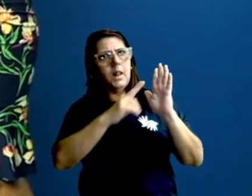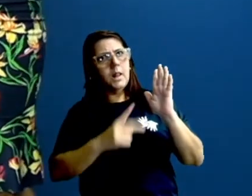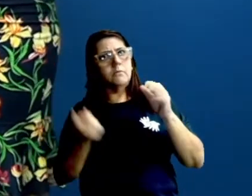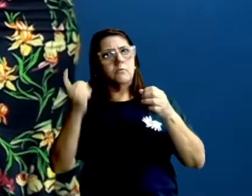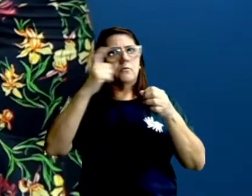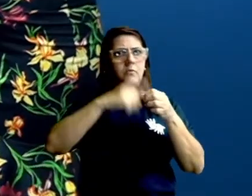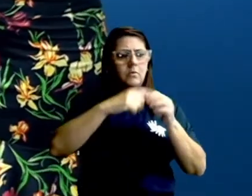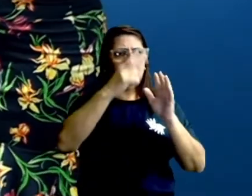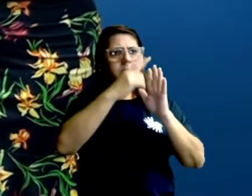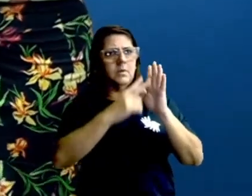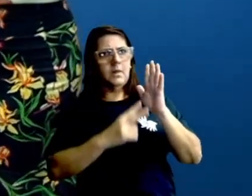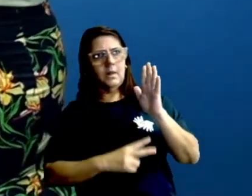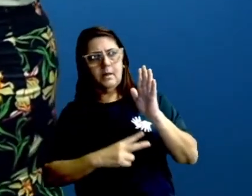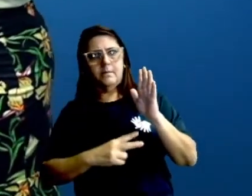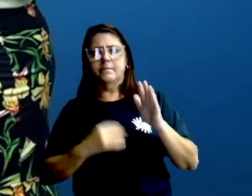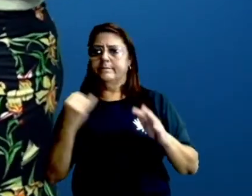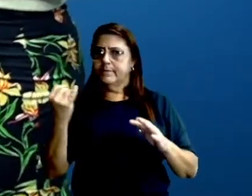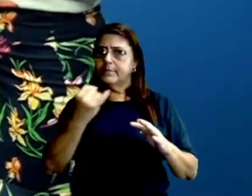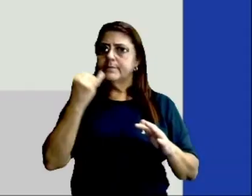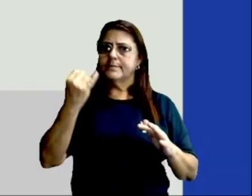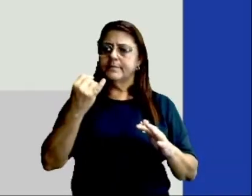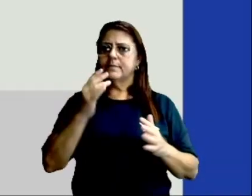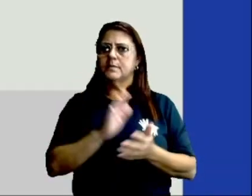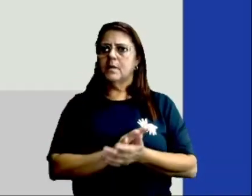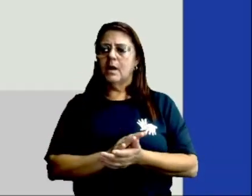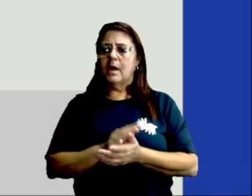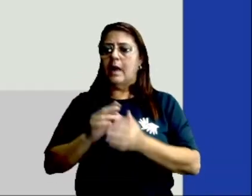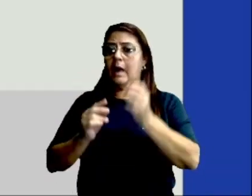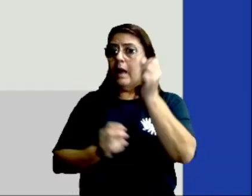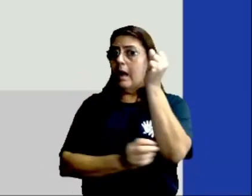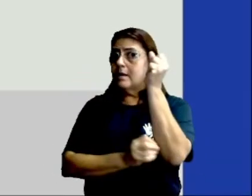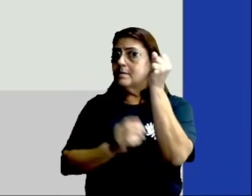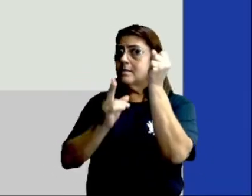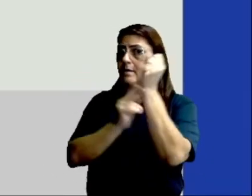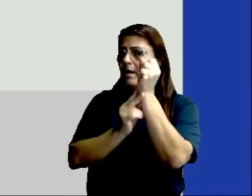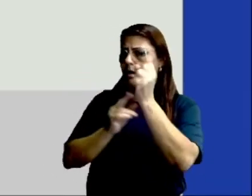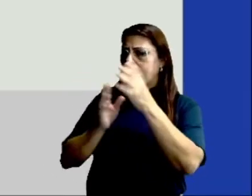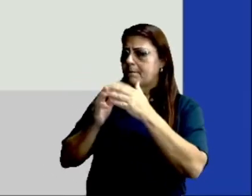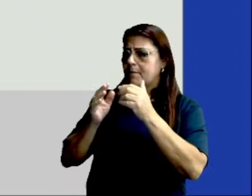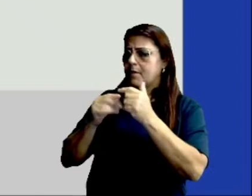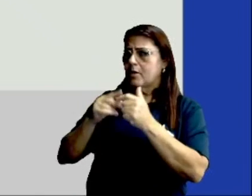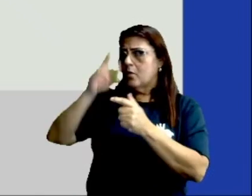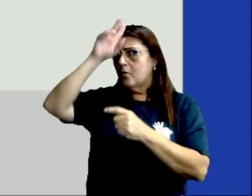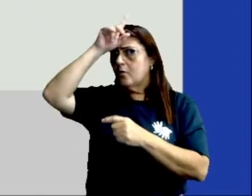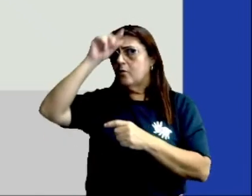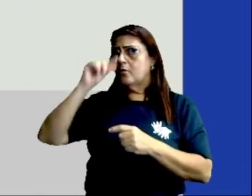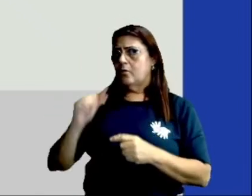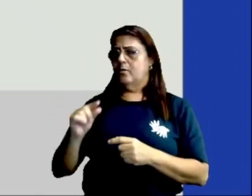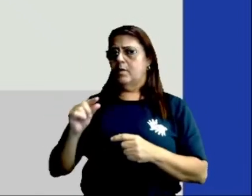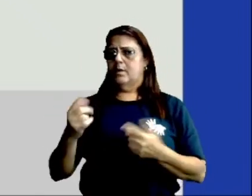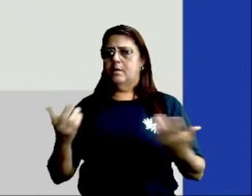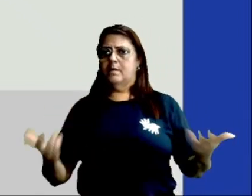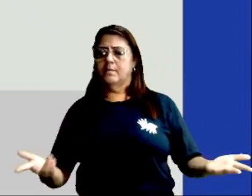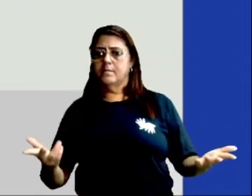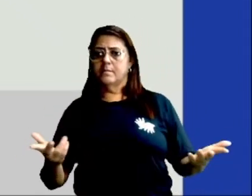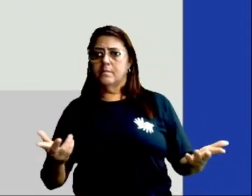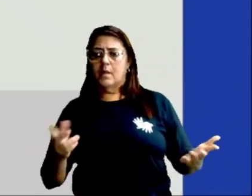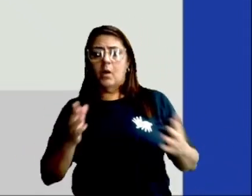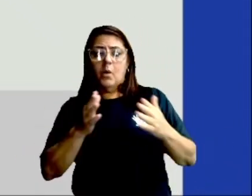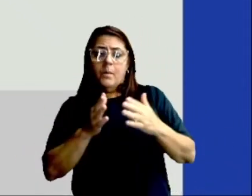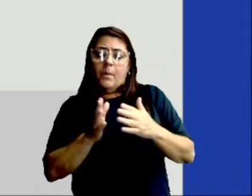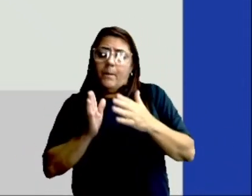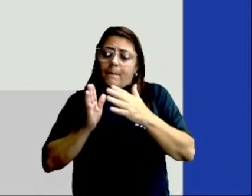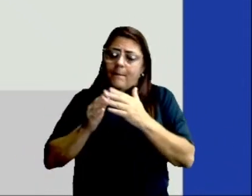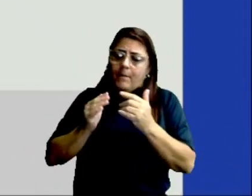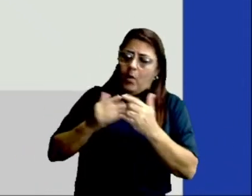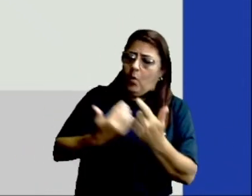vão clareando. Então, ó, o que a cigarra pediu para as formigas? A cigarra pediu um pouco de comida para